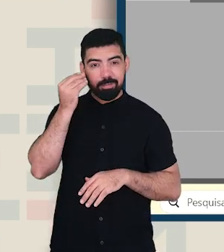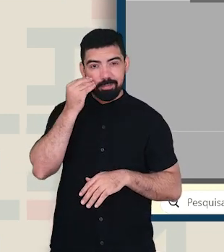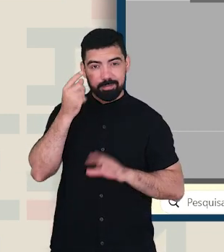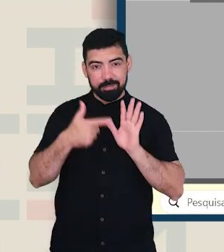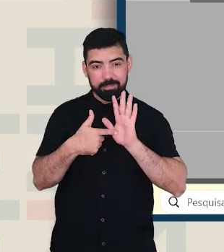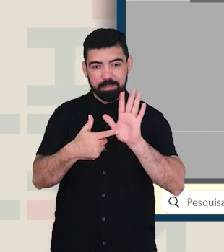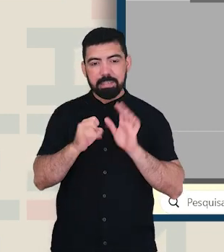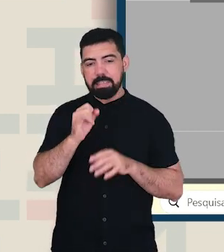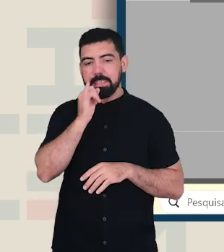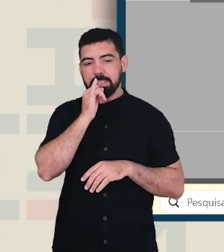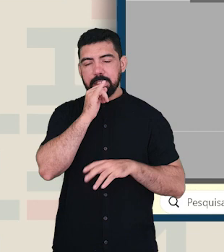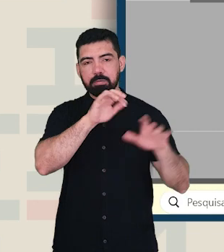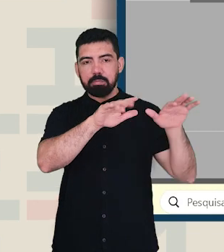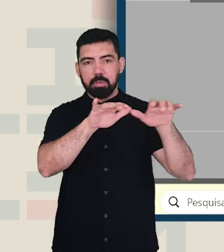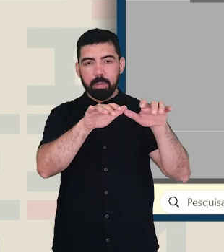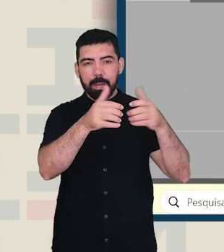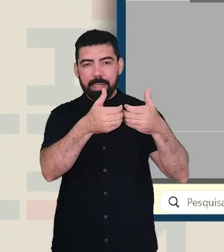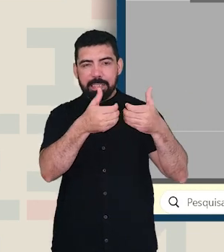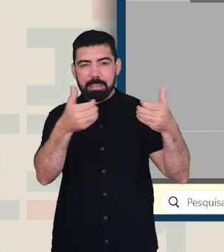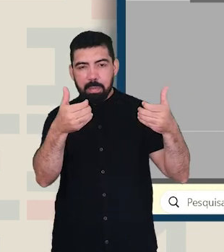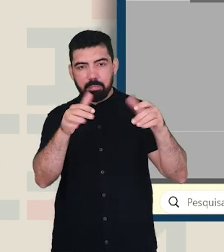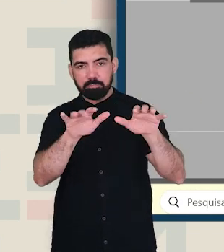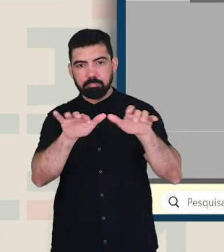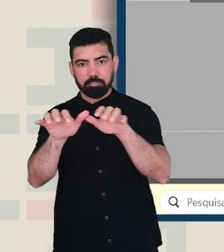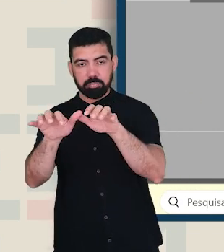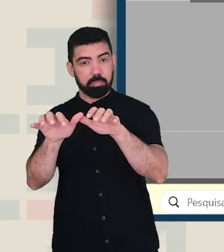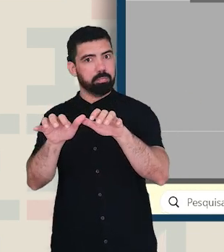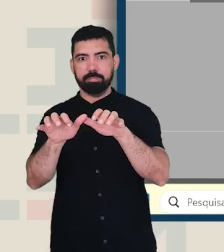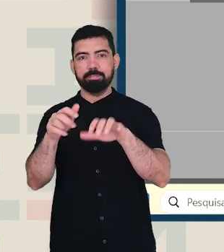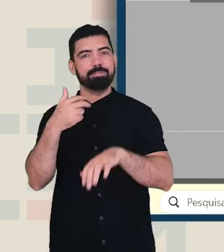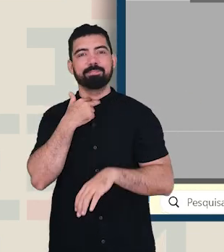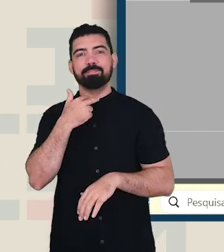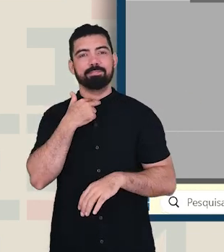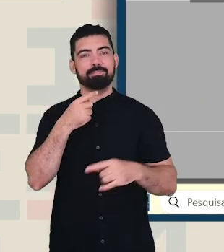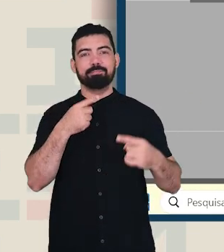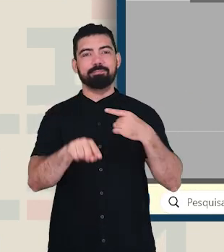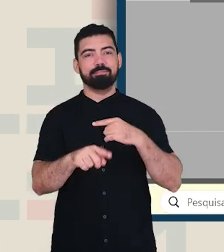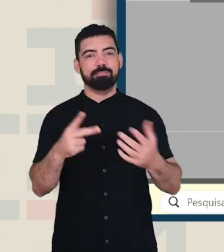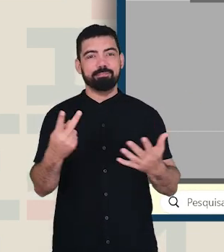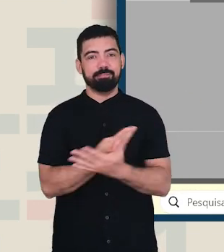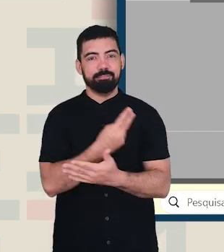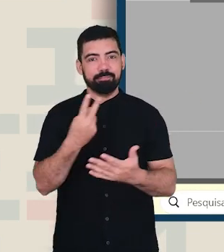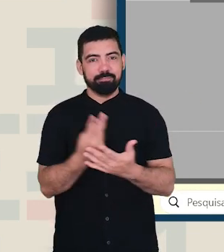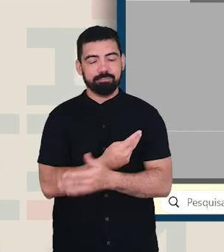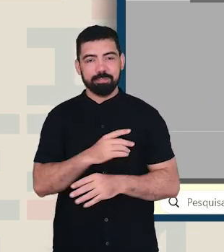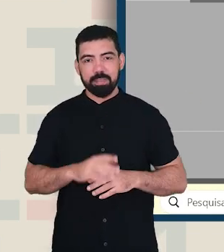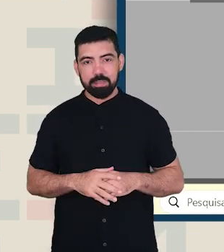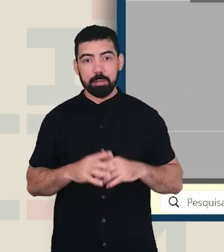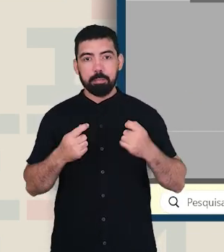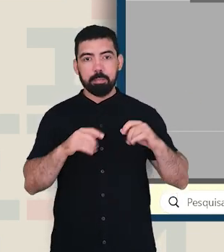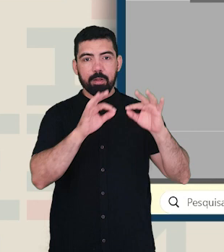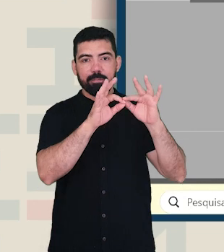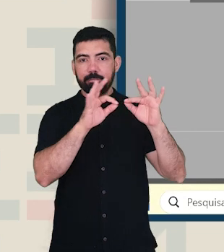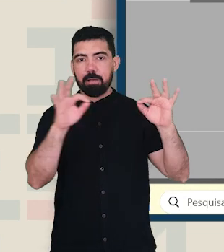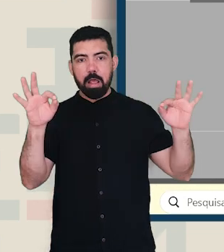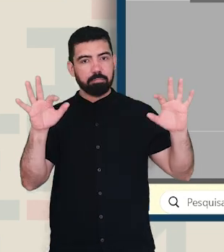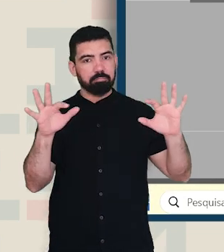eu coloco um espaço aqui no Phasor, vamos primeiro experimentar que soe